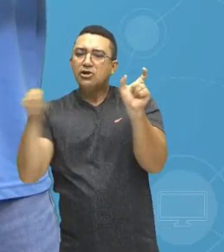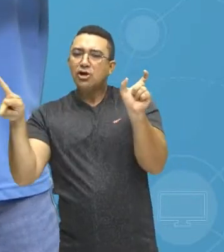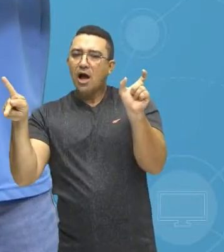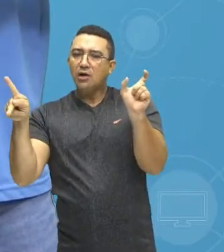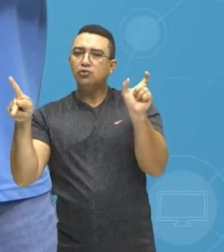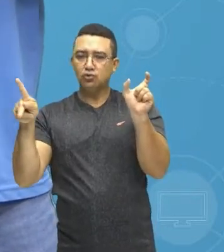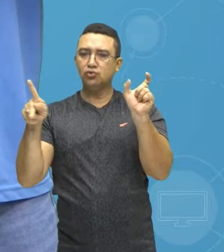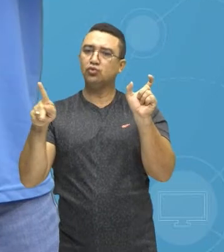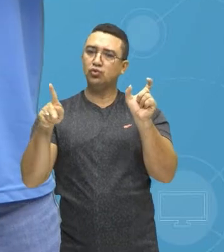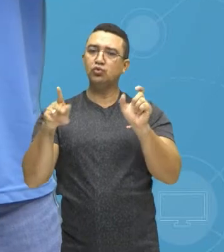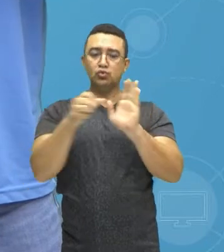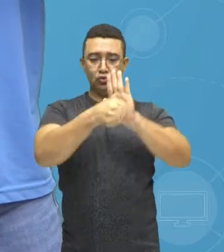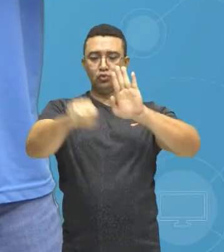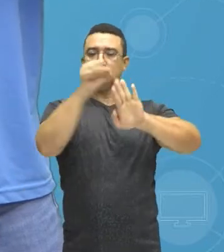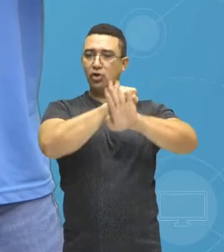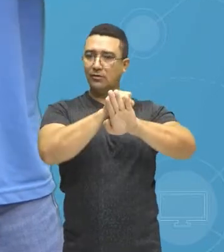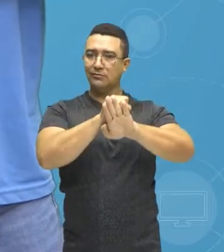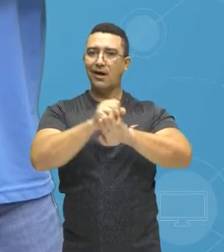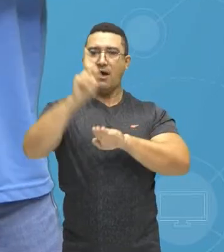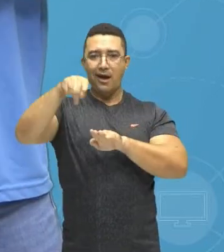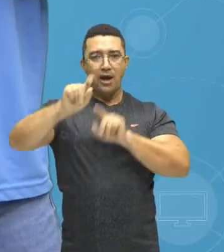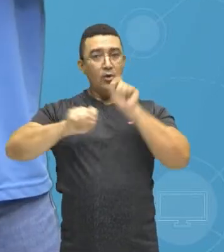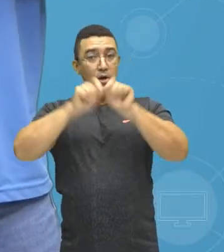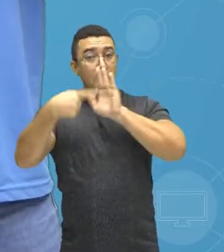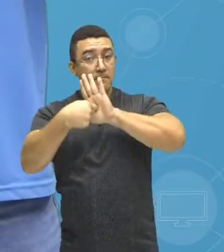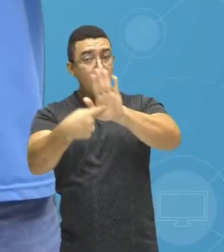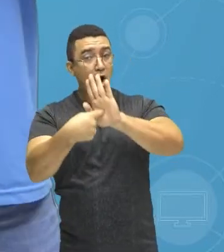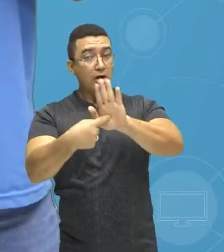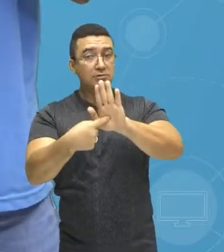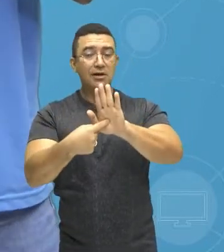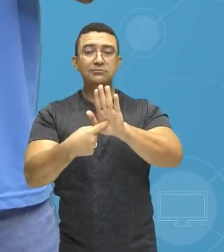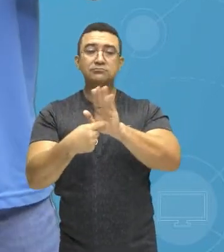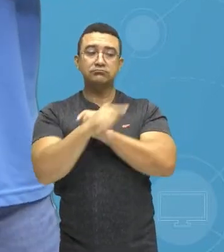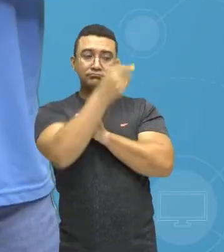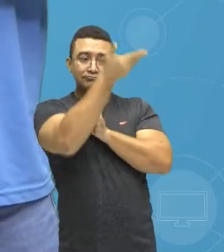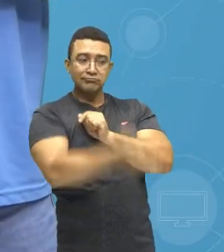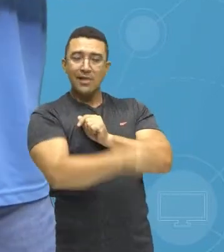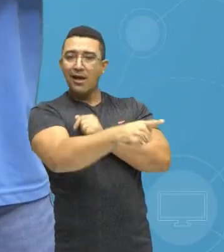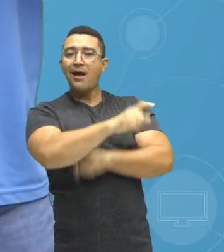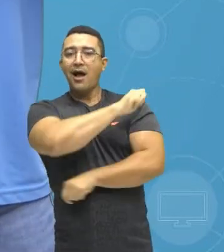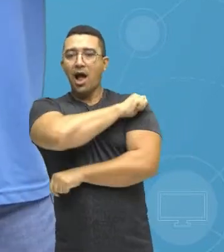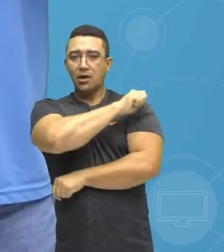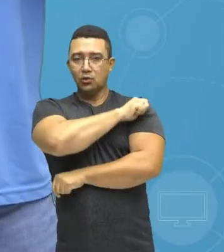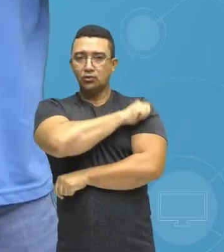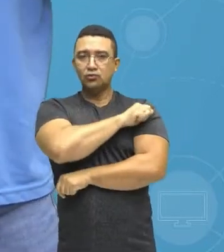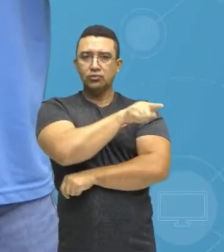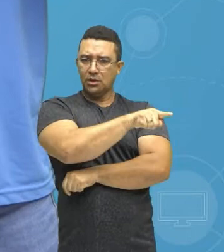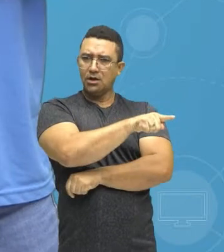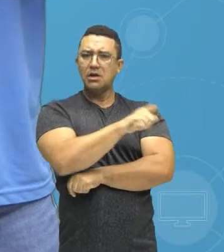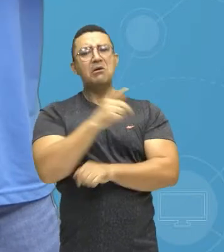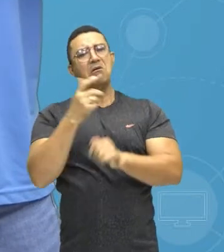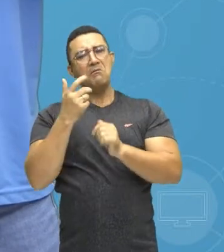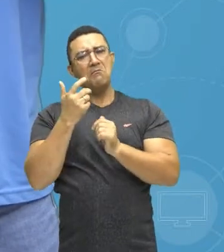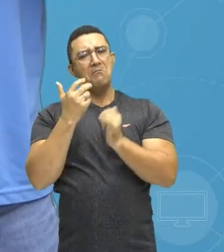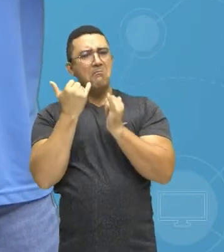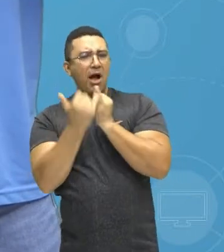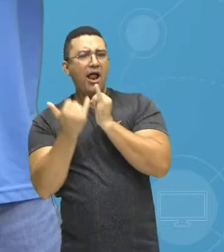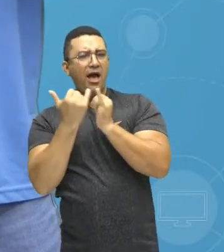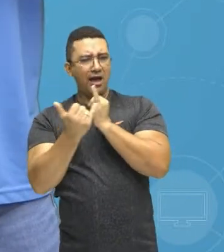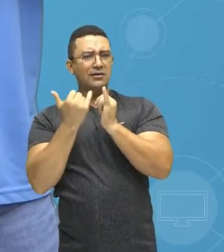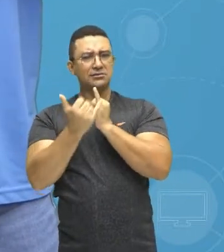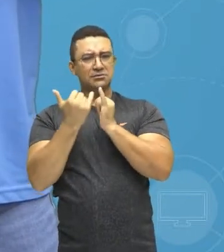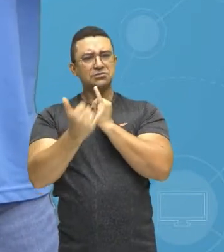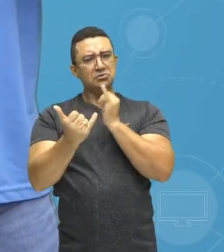sujeito, ele está denotando, ele está indicando um estado aparente, um estado